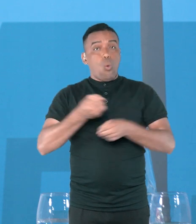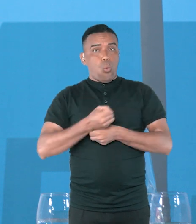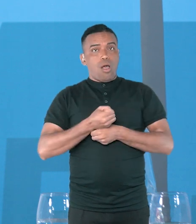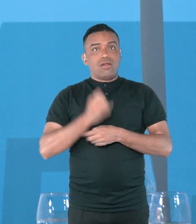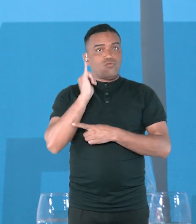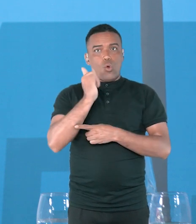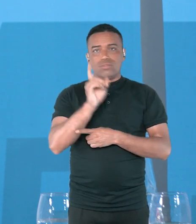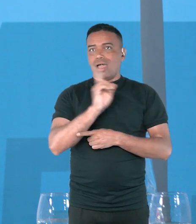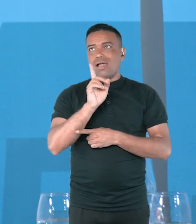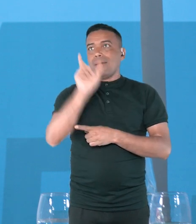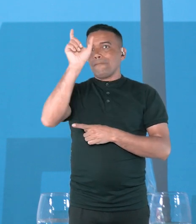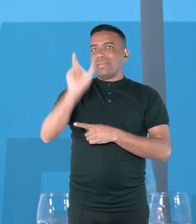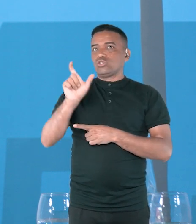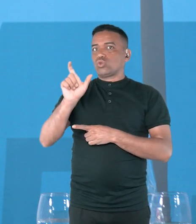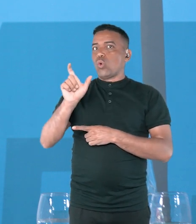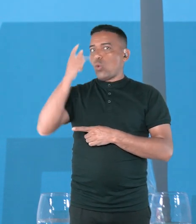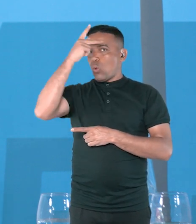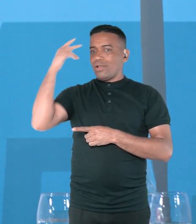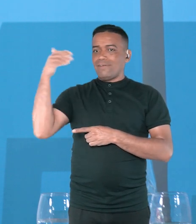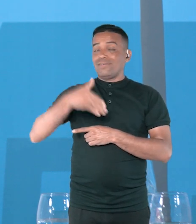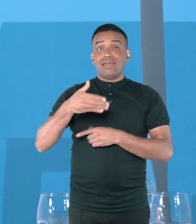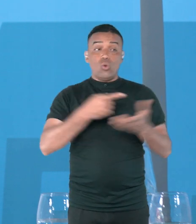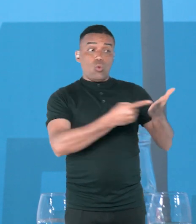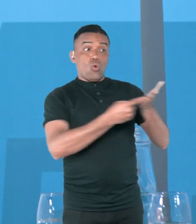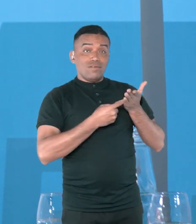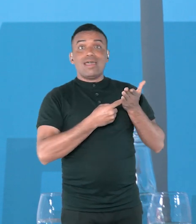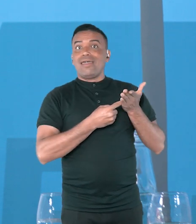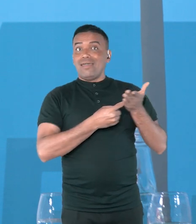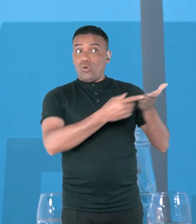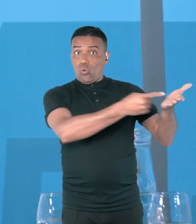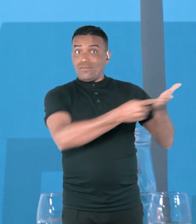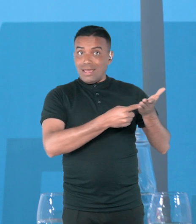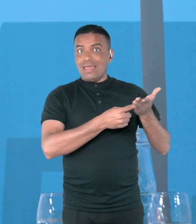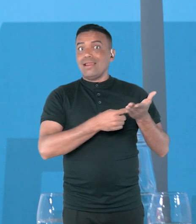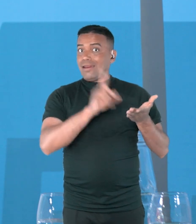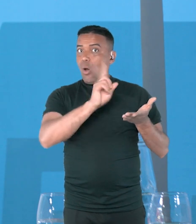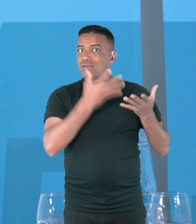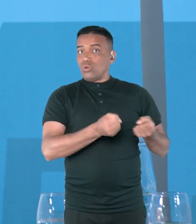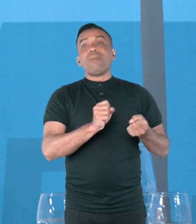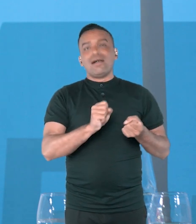Não posso contar quem virá. Inclusive porque a pessoa que eu convidei não aceitou ainda, mas vai aceitar.